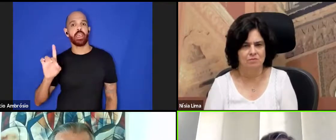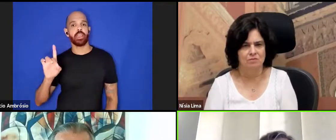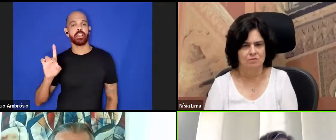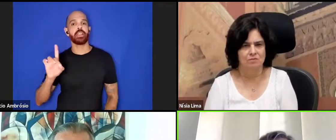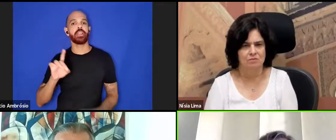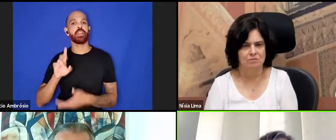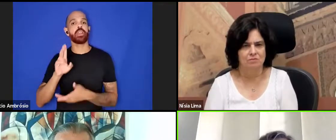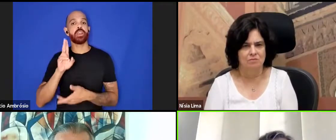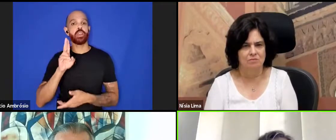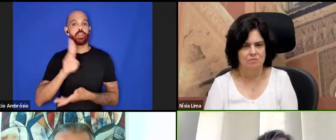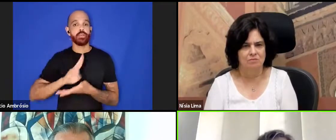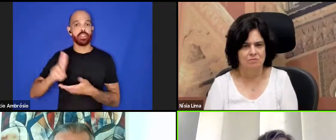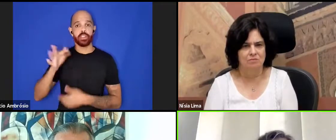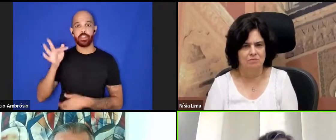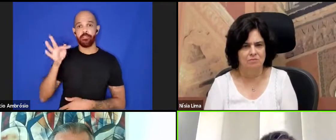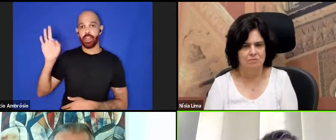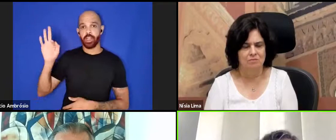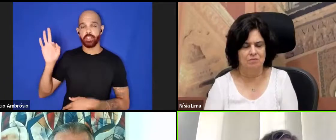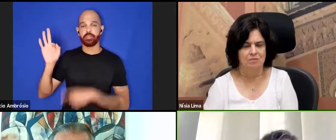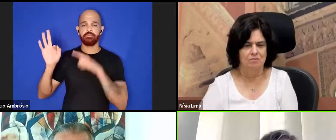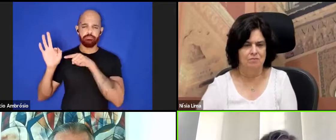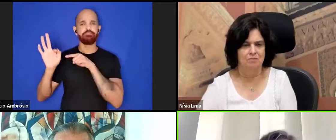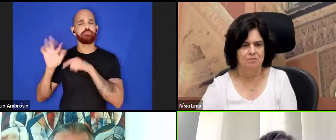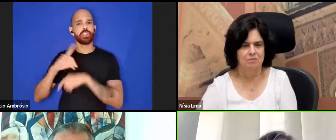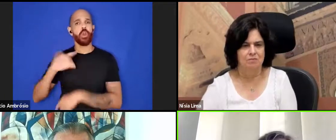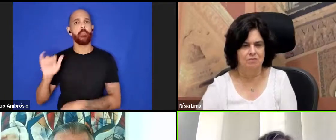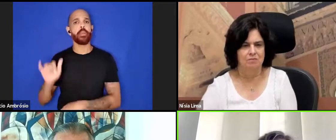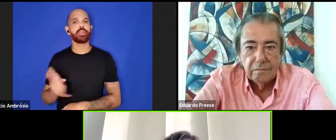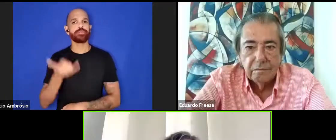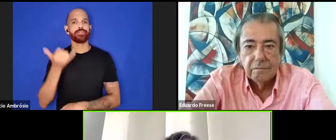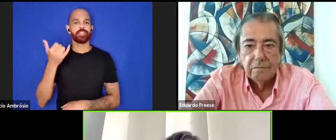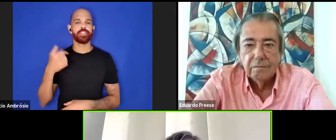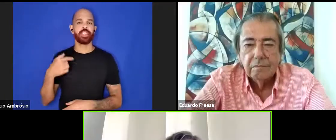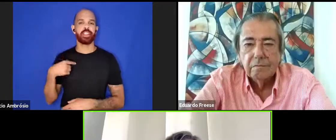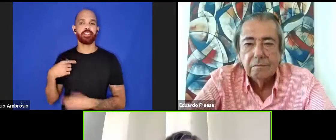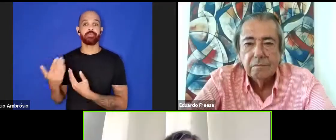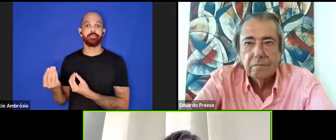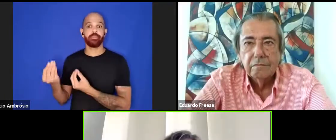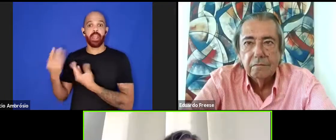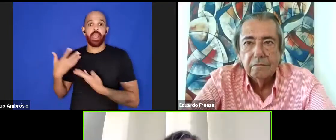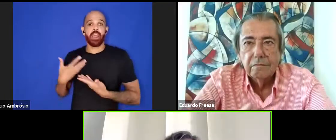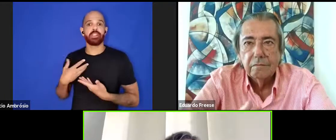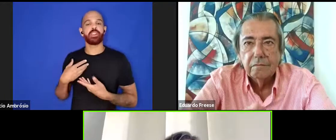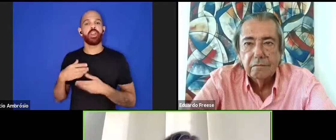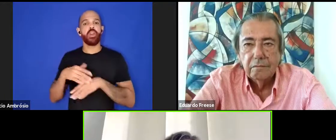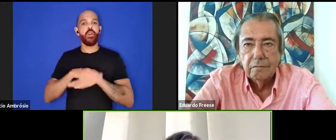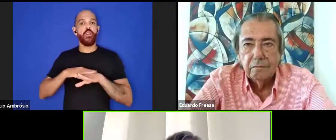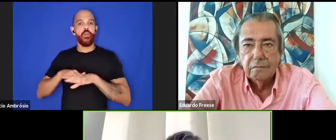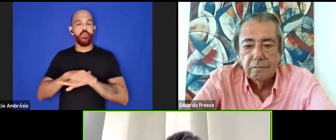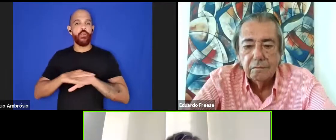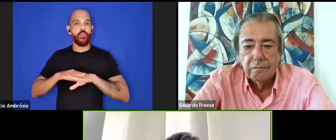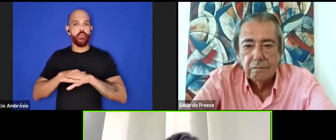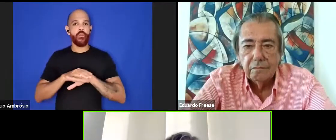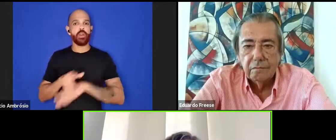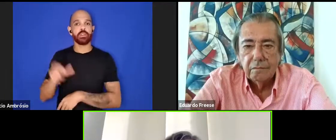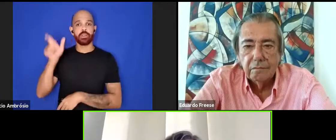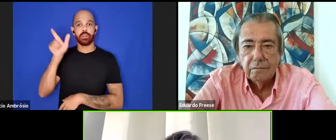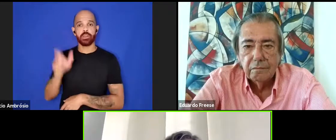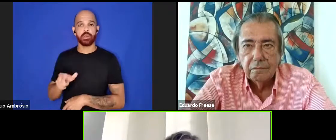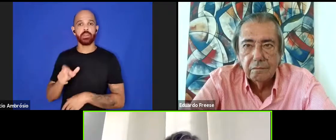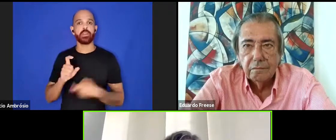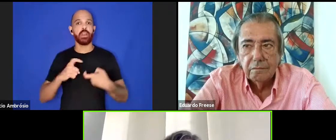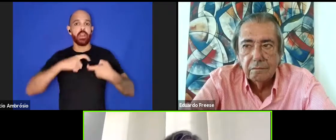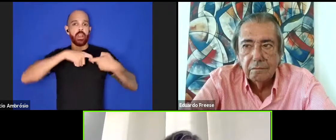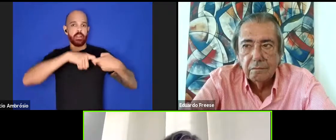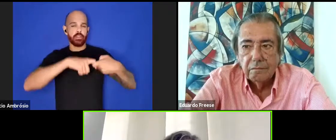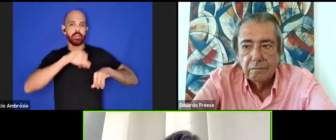França, com a grande oportunidade que me fez de conhecer e dialogar com a Nick Fomboni, que é uma parceira até hoje do nosso